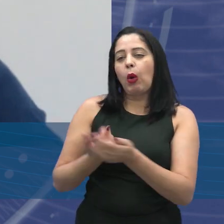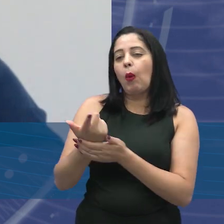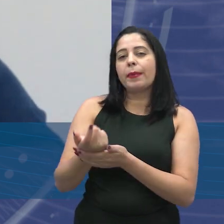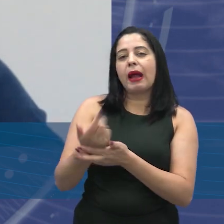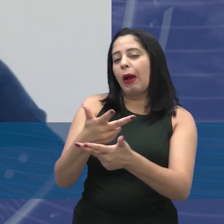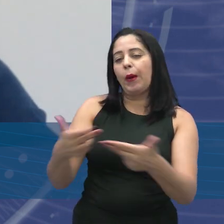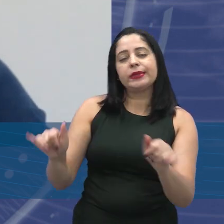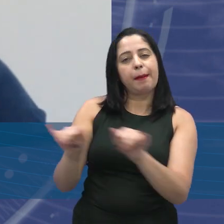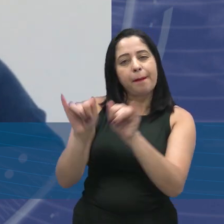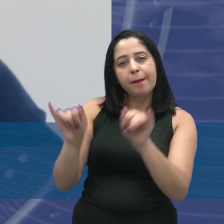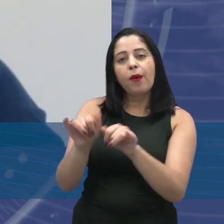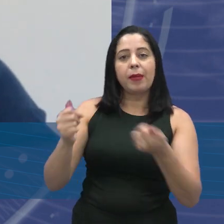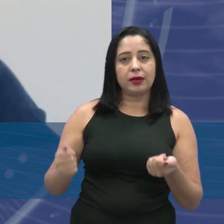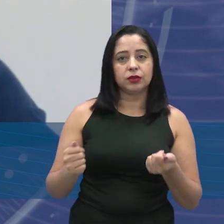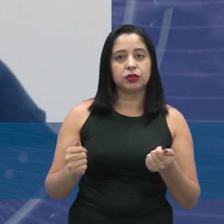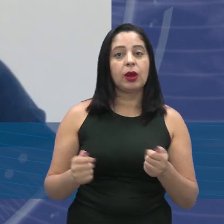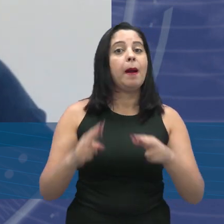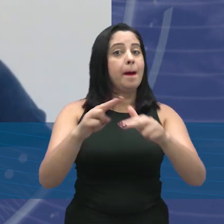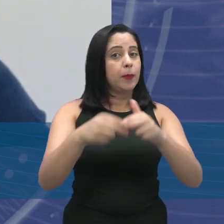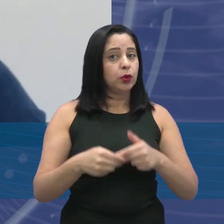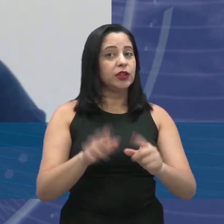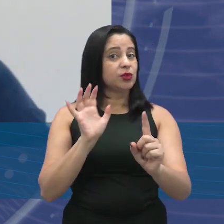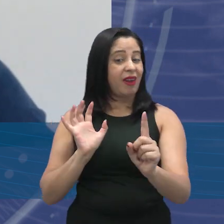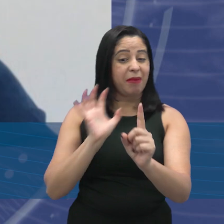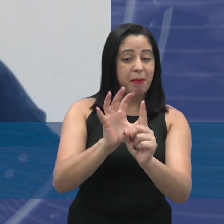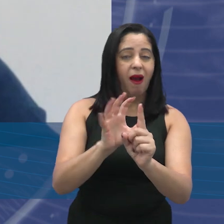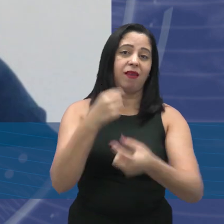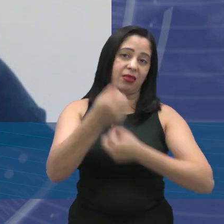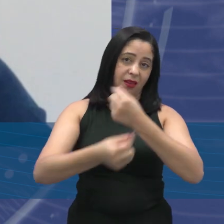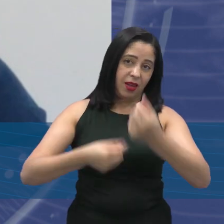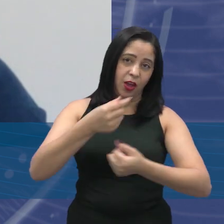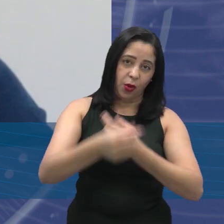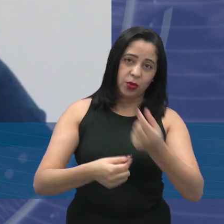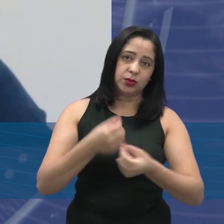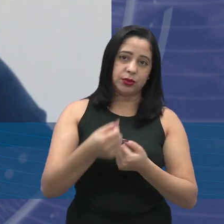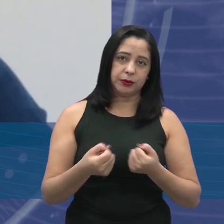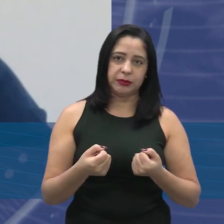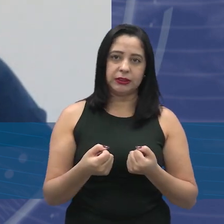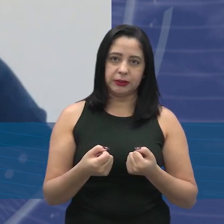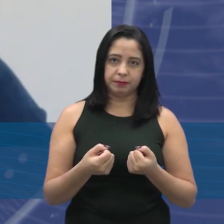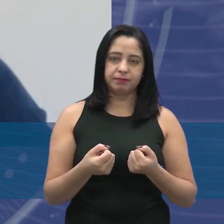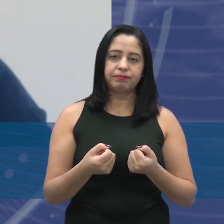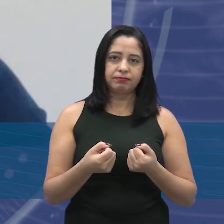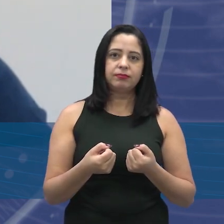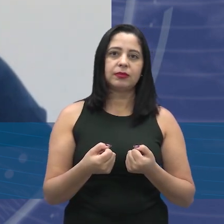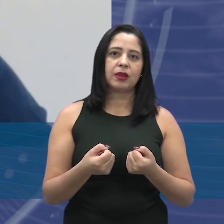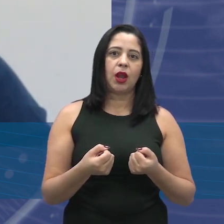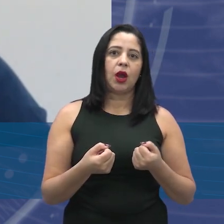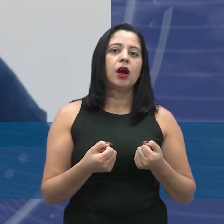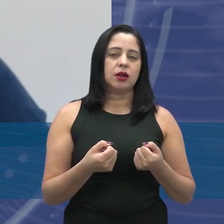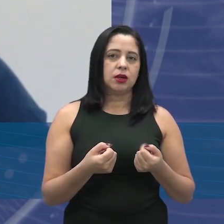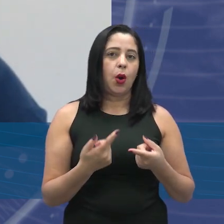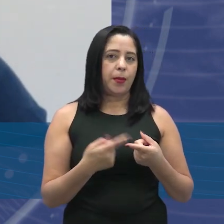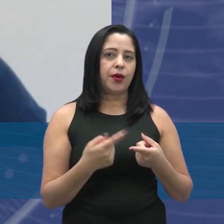necessidade. Tá? Então, é dessa forma que acaba havendo um impacto no cenário econômico do país. Deixa-se de ter um gasto ali,